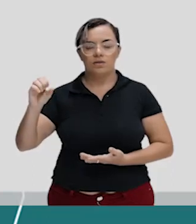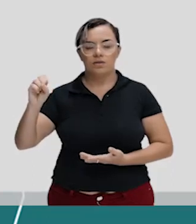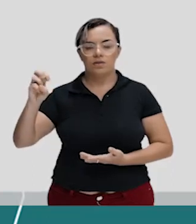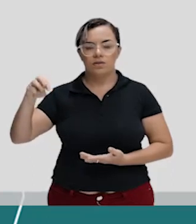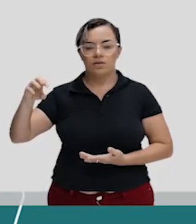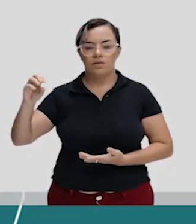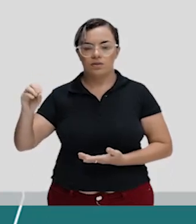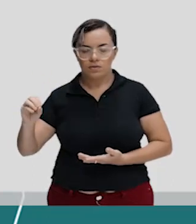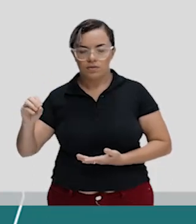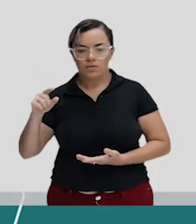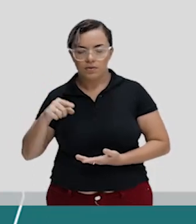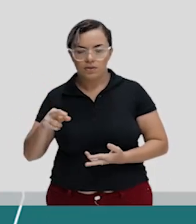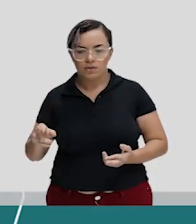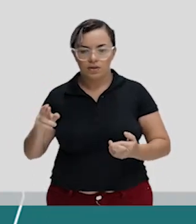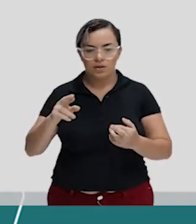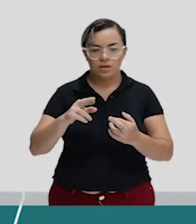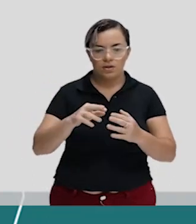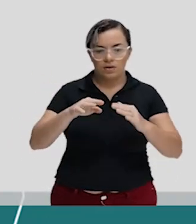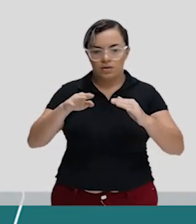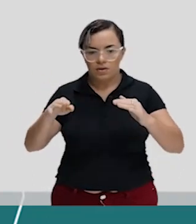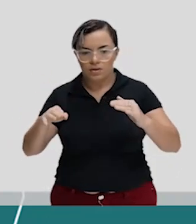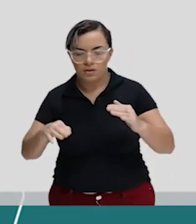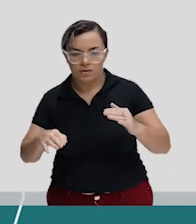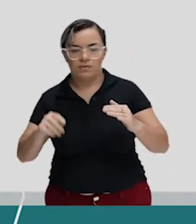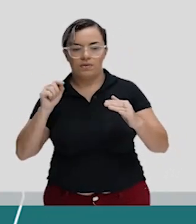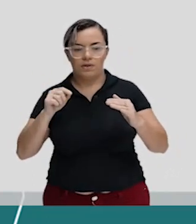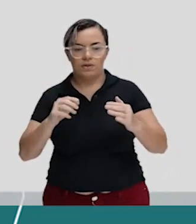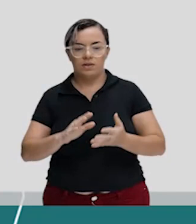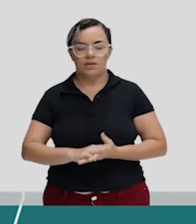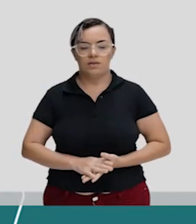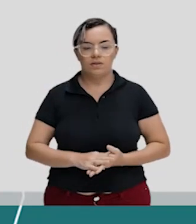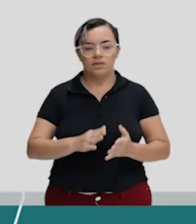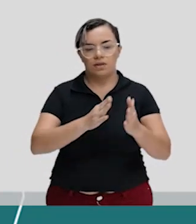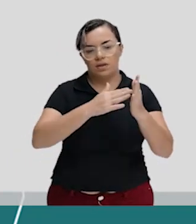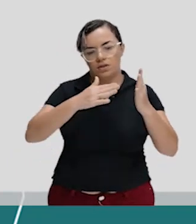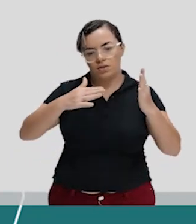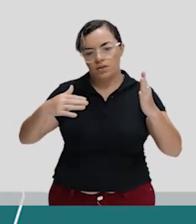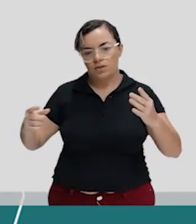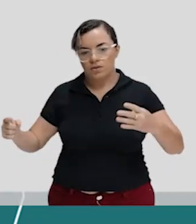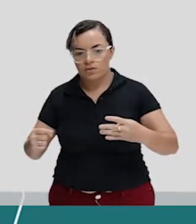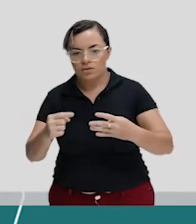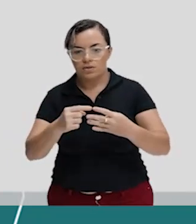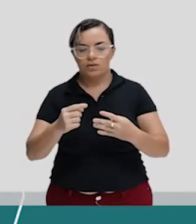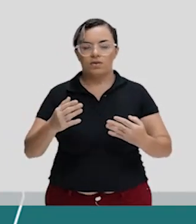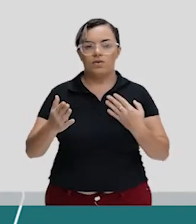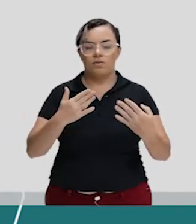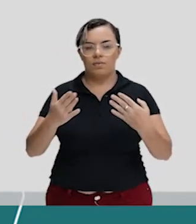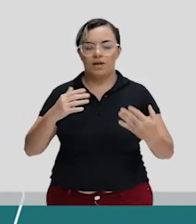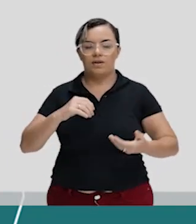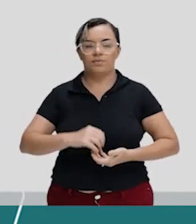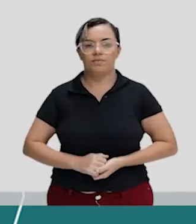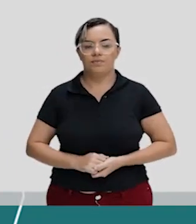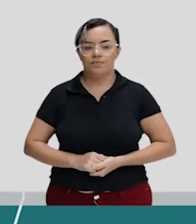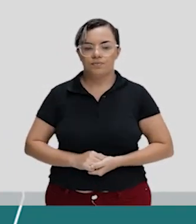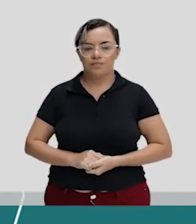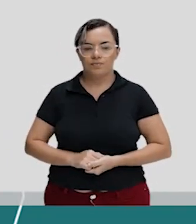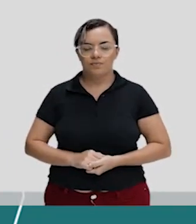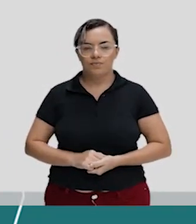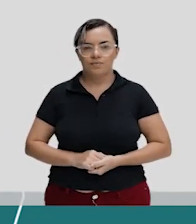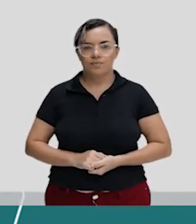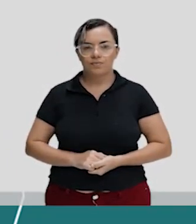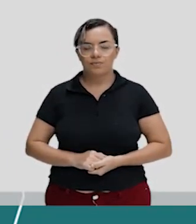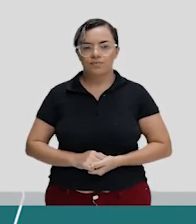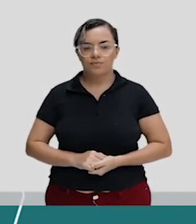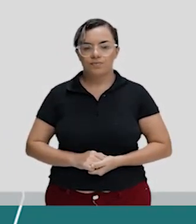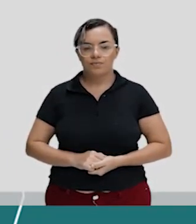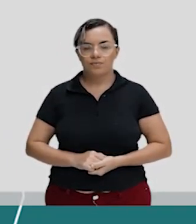estética, tudo de muito belo. E aí o simbolismo não tem disso, então é decadentismo. Certo? Aí eu tenho